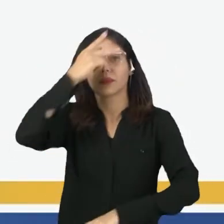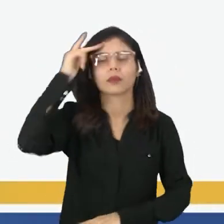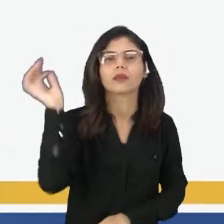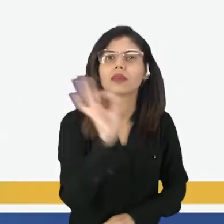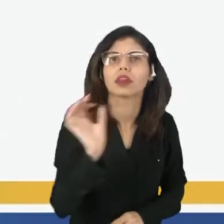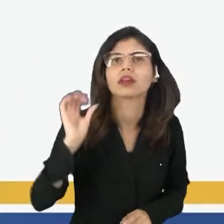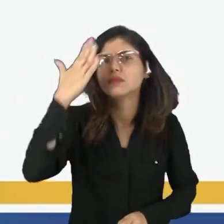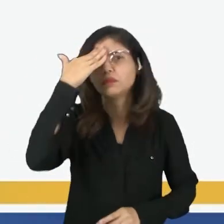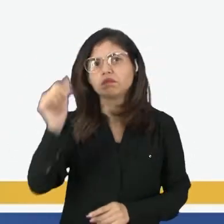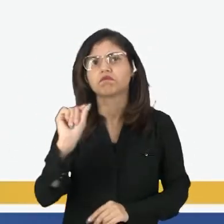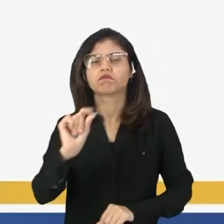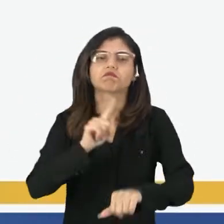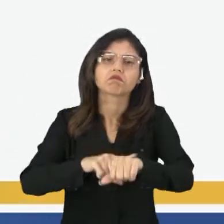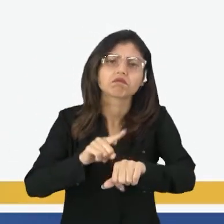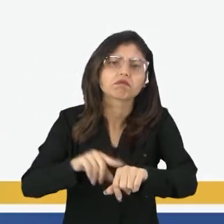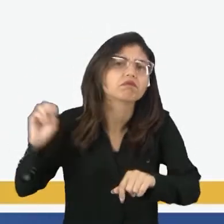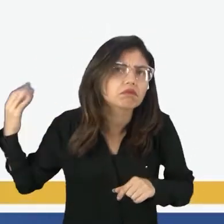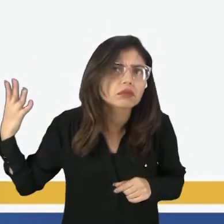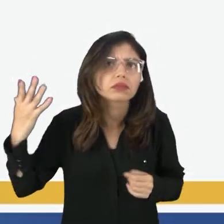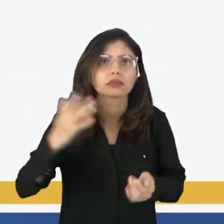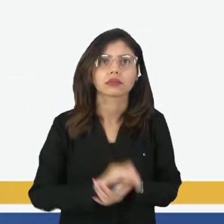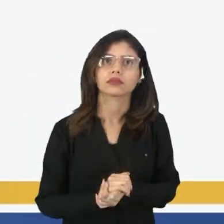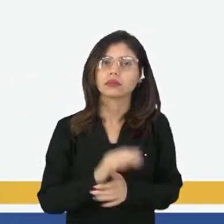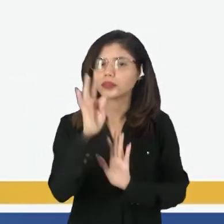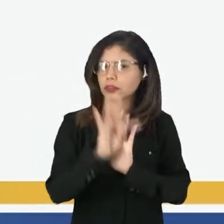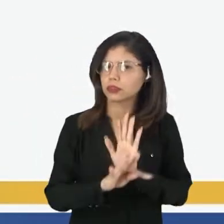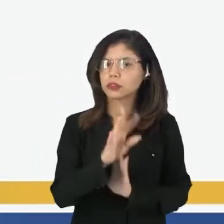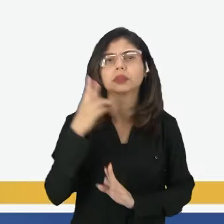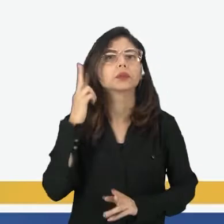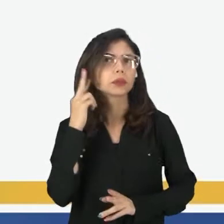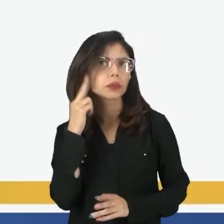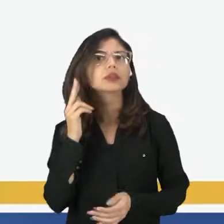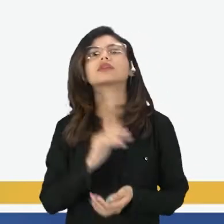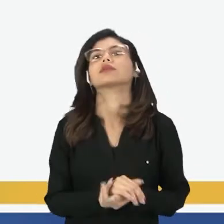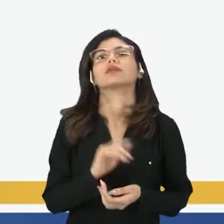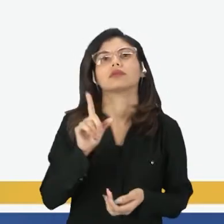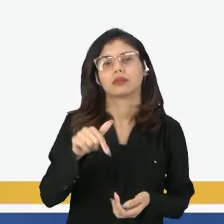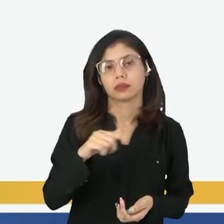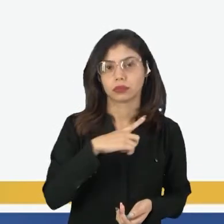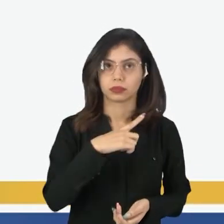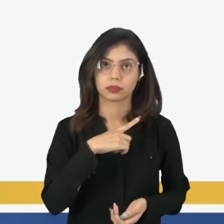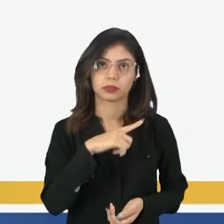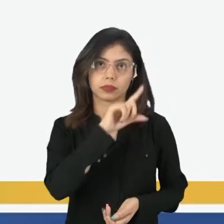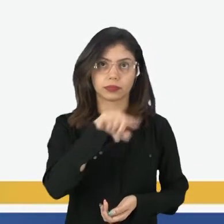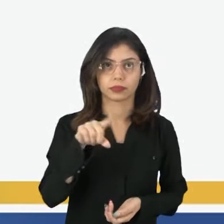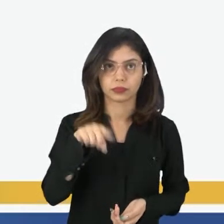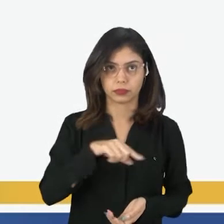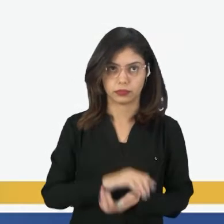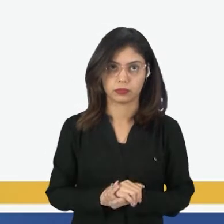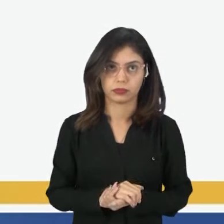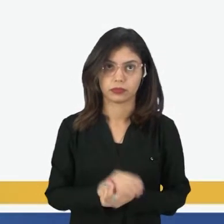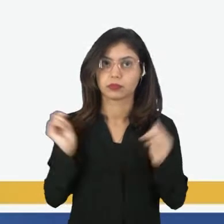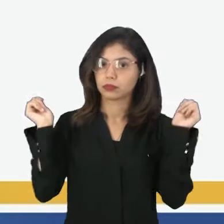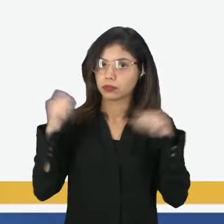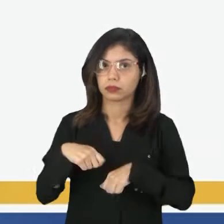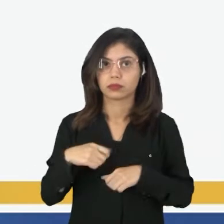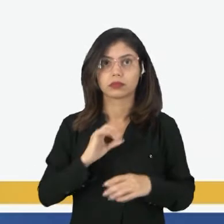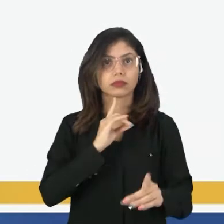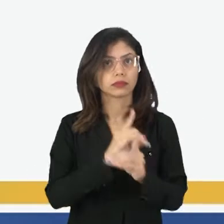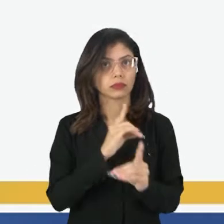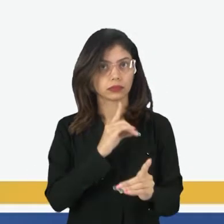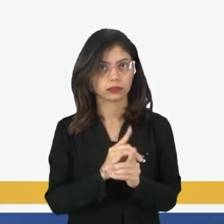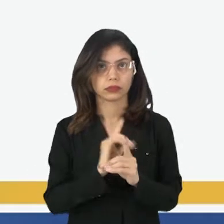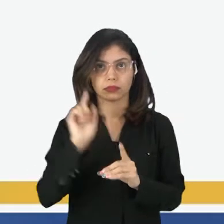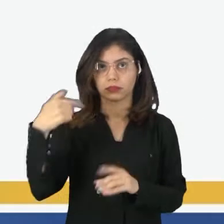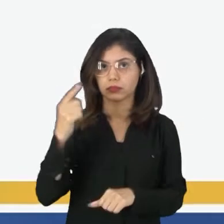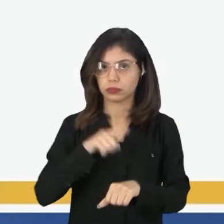ninguém sabe exatamente em que tempo aconteceu. No texto, normalmente há marcas que nos